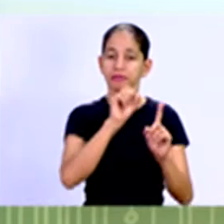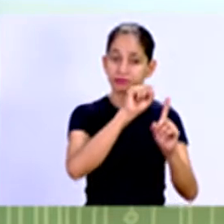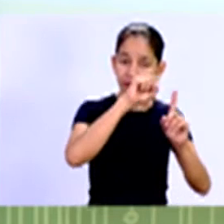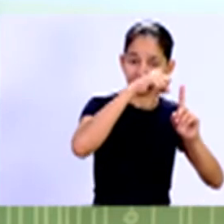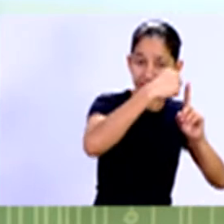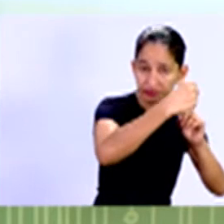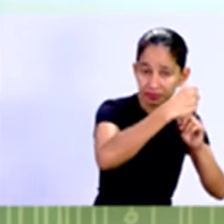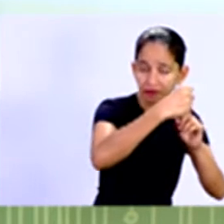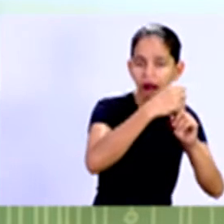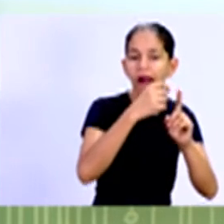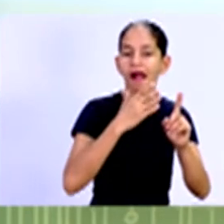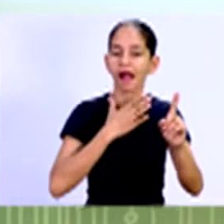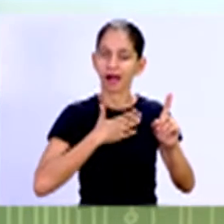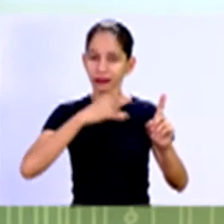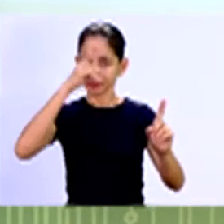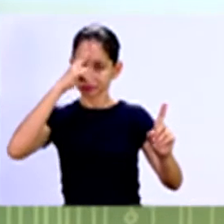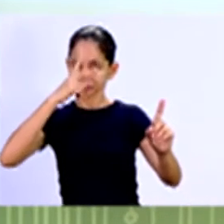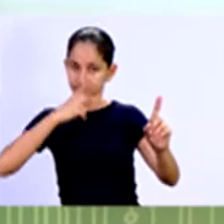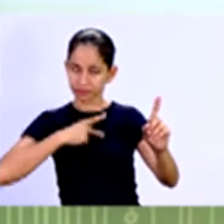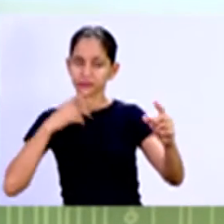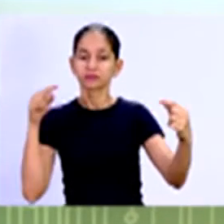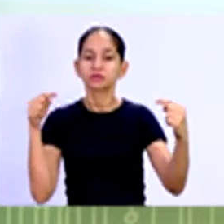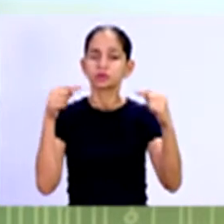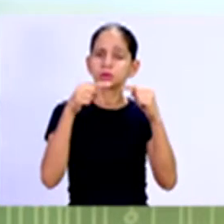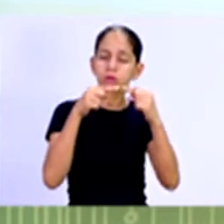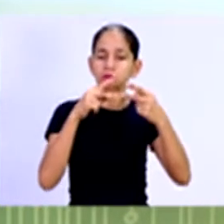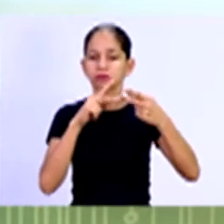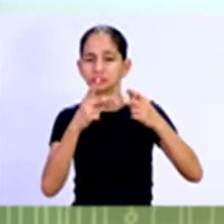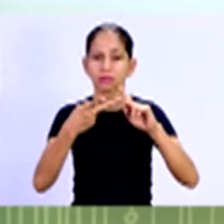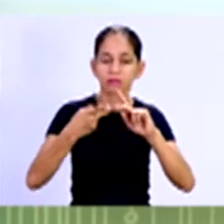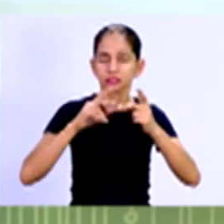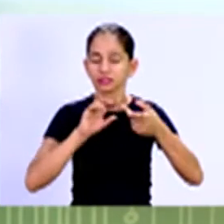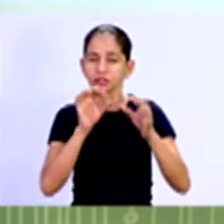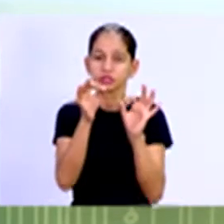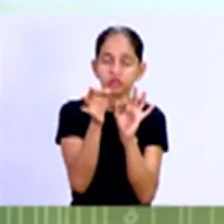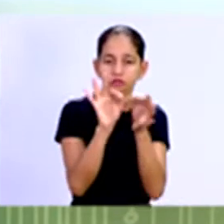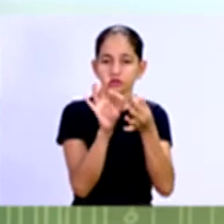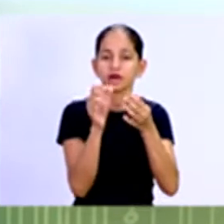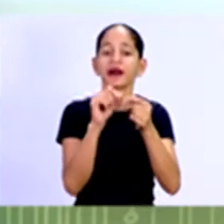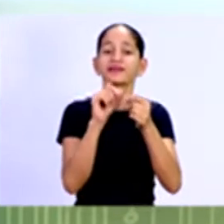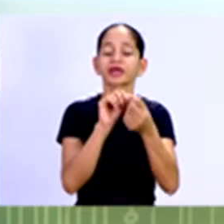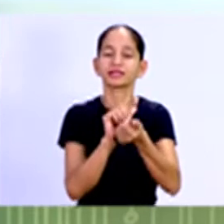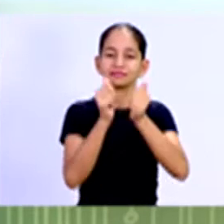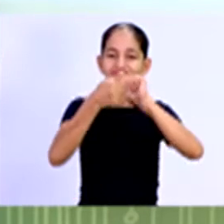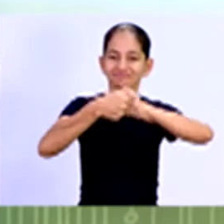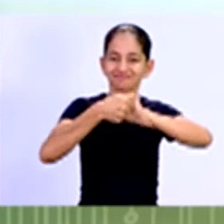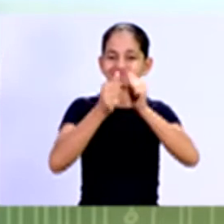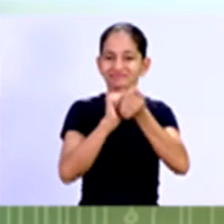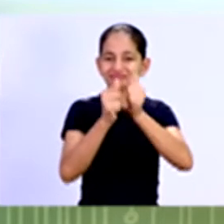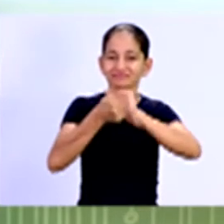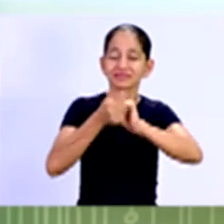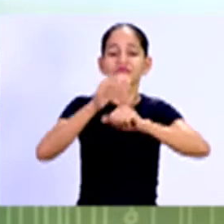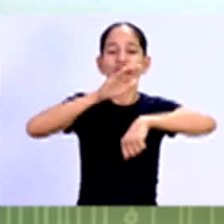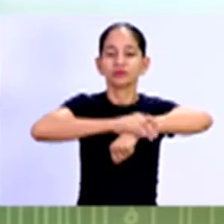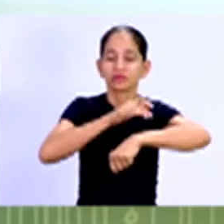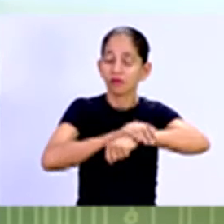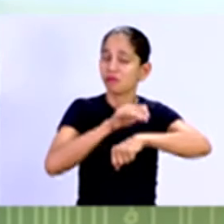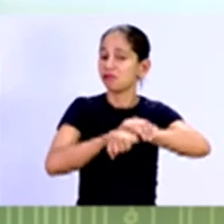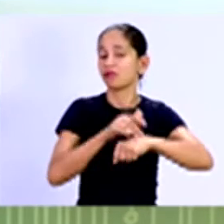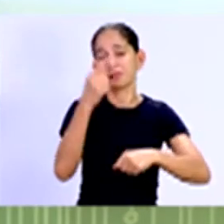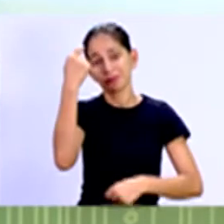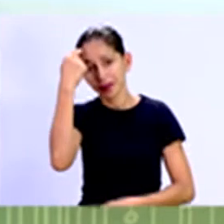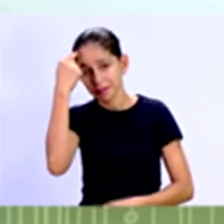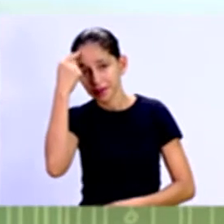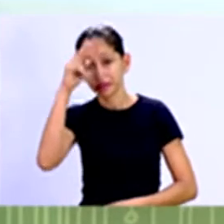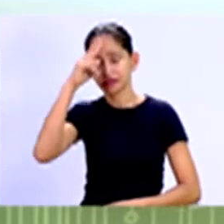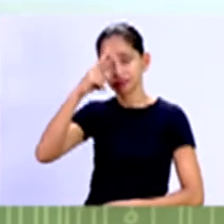interesses coletivos, com os interesses da sociedade. Como um sujeito que vive em sociedade, eu tenho que estar o tempo todo pensando